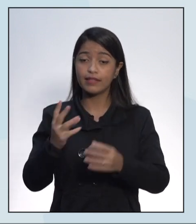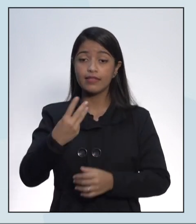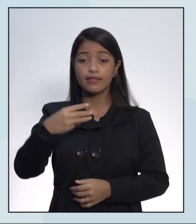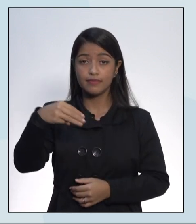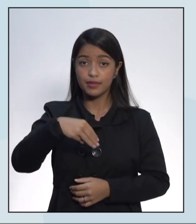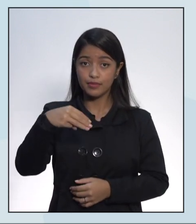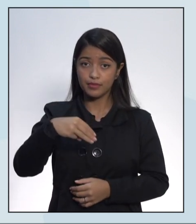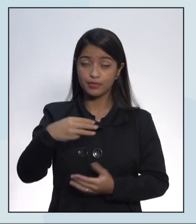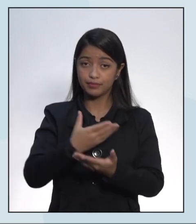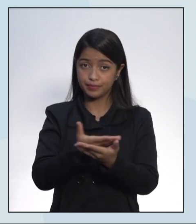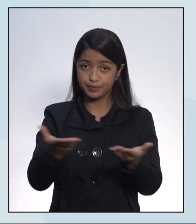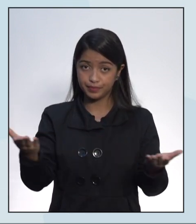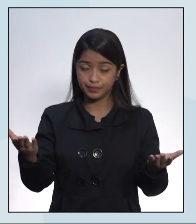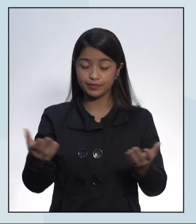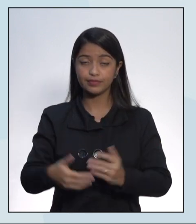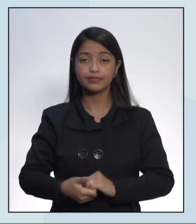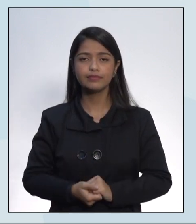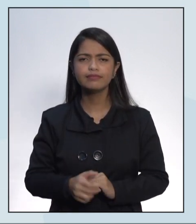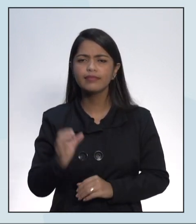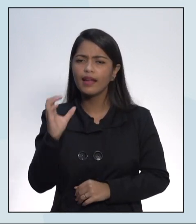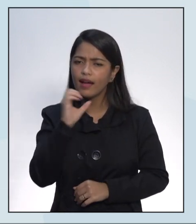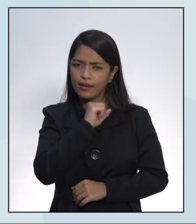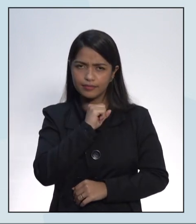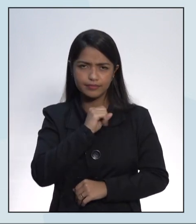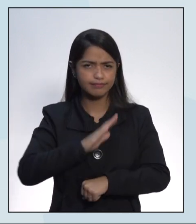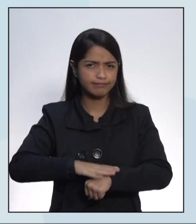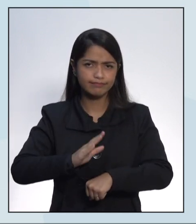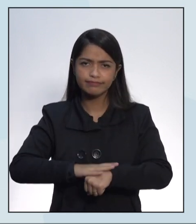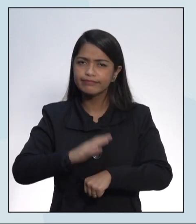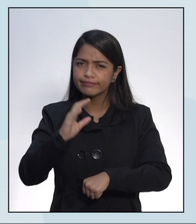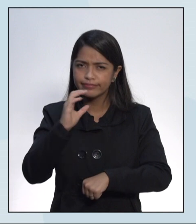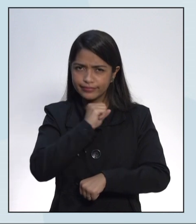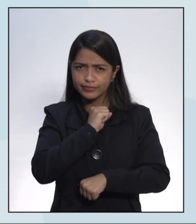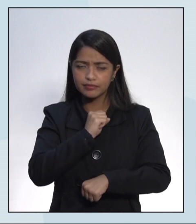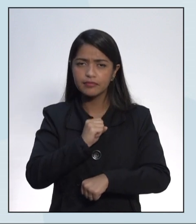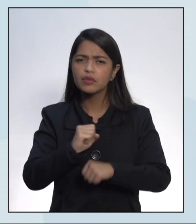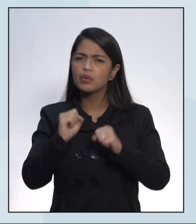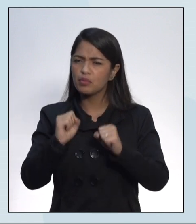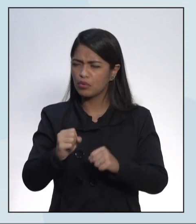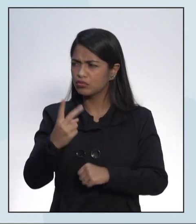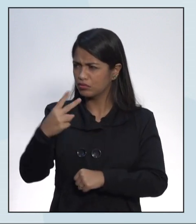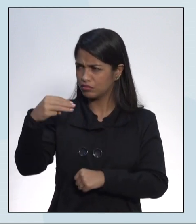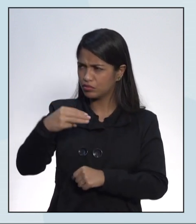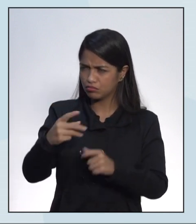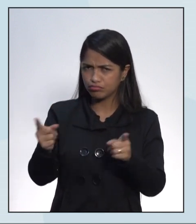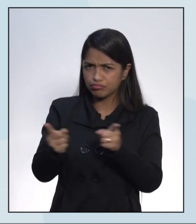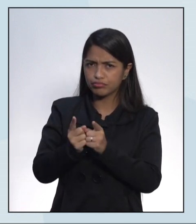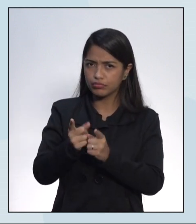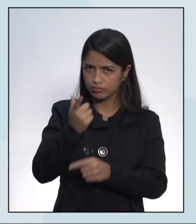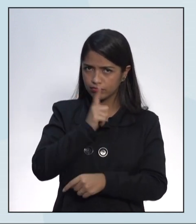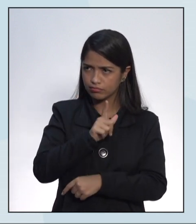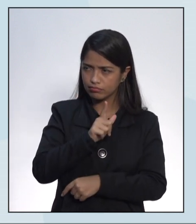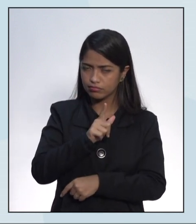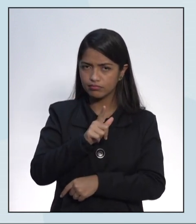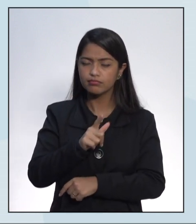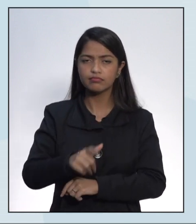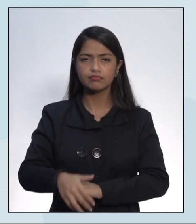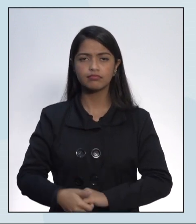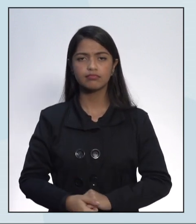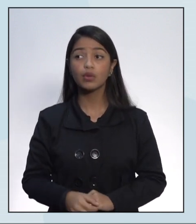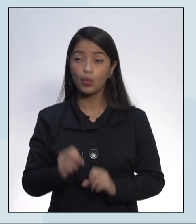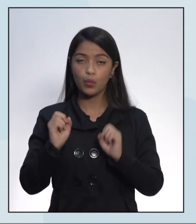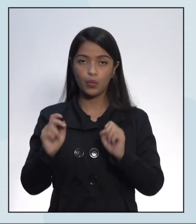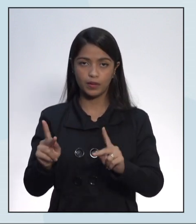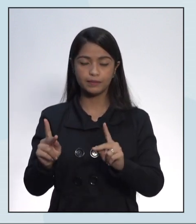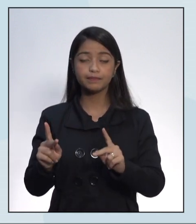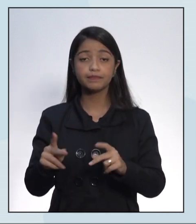para vocês, pessoal. Rapidinho esse exercício. Eu acho que pode até soltar em 2. Produção, consegue soltar em 2 minutos essa daí? Então tá